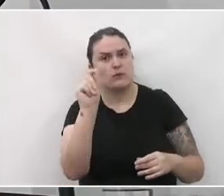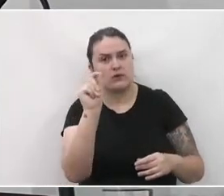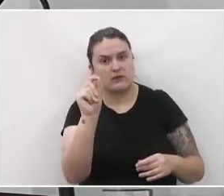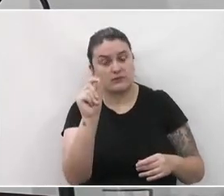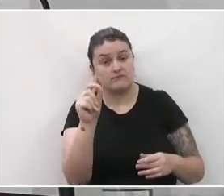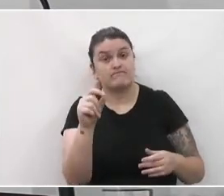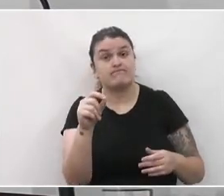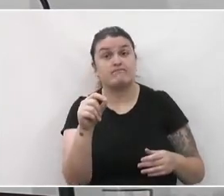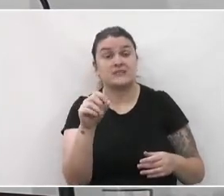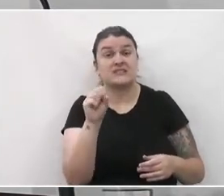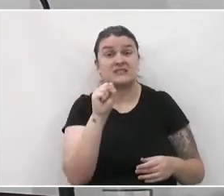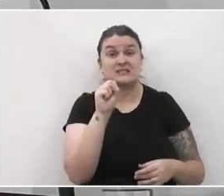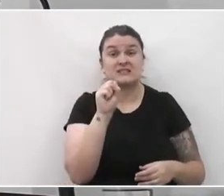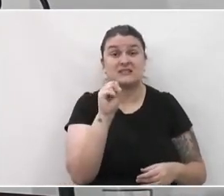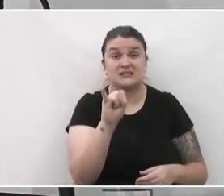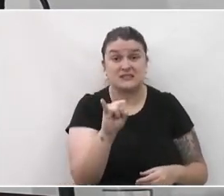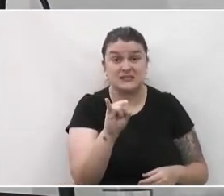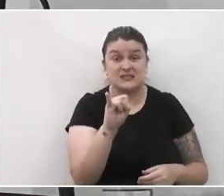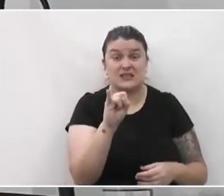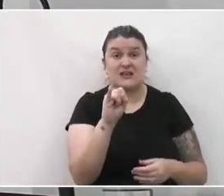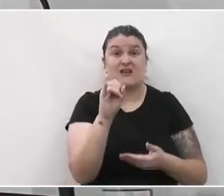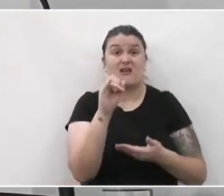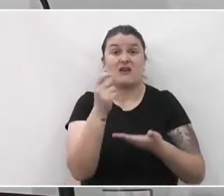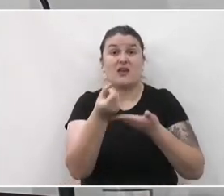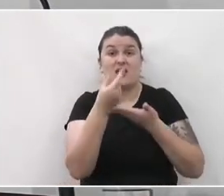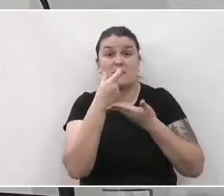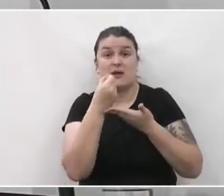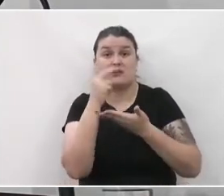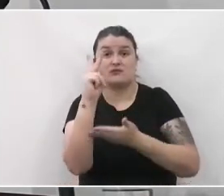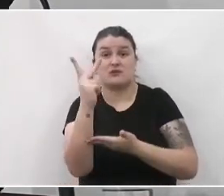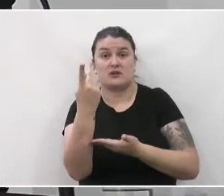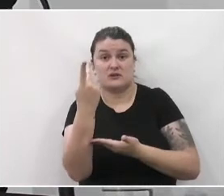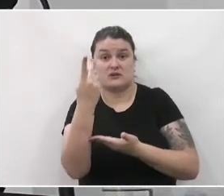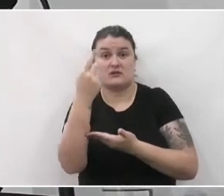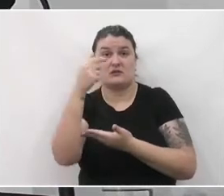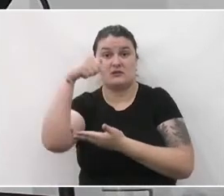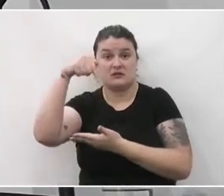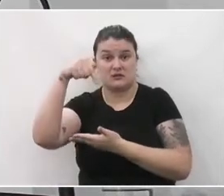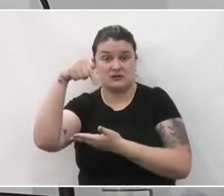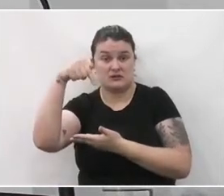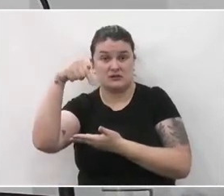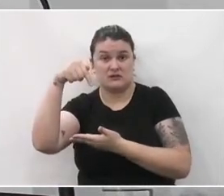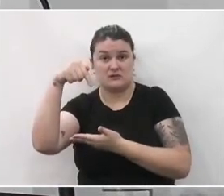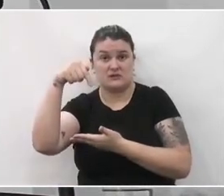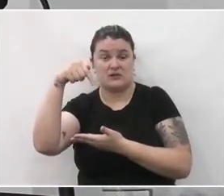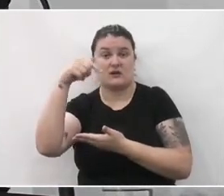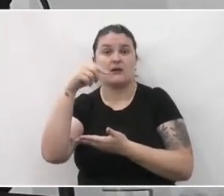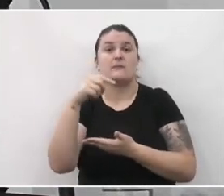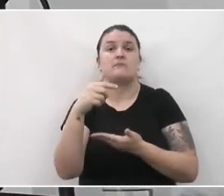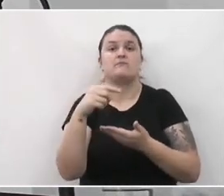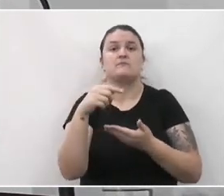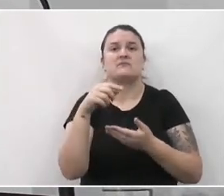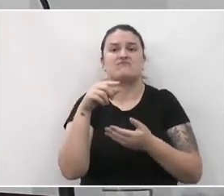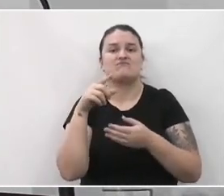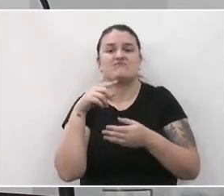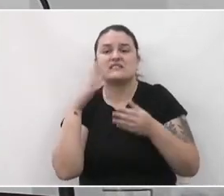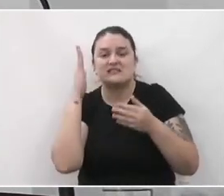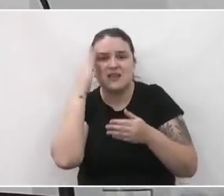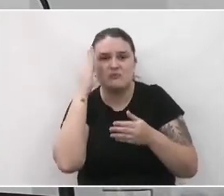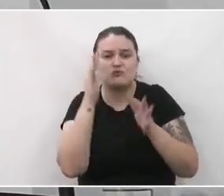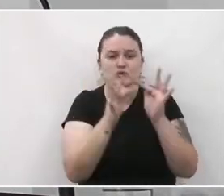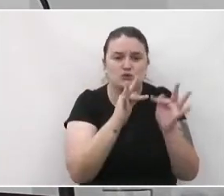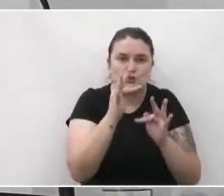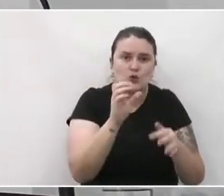infelizmente, se a hidroxicloroquina ou o tratamento precoce tem algum efeito sobre a doença, infelizmente ele